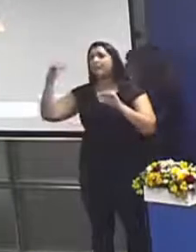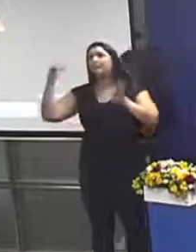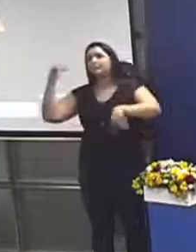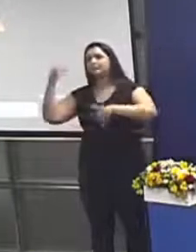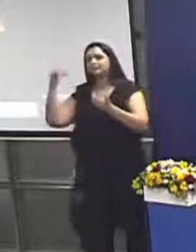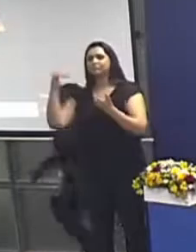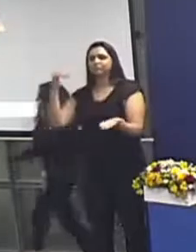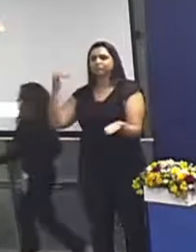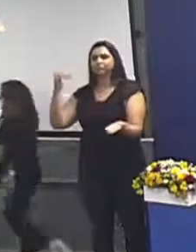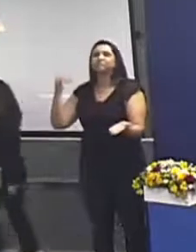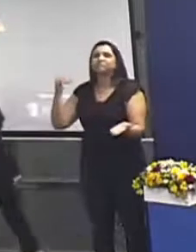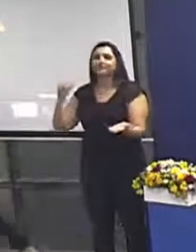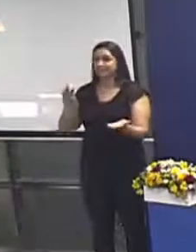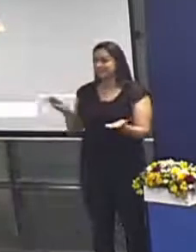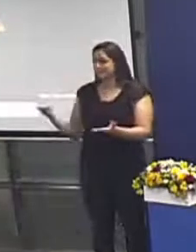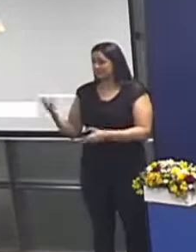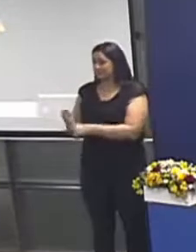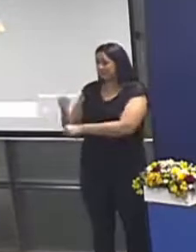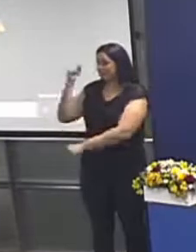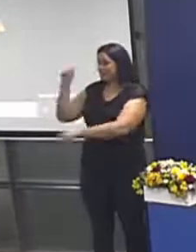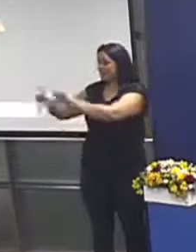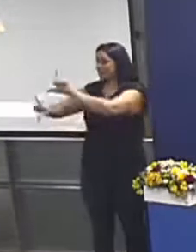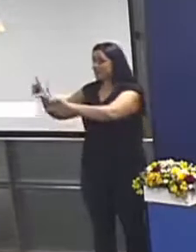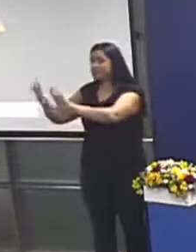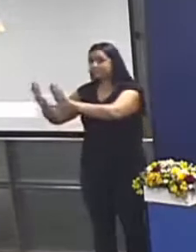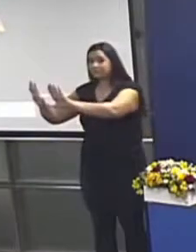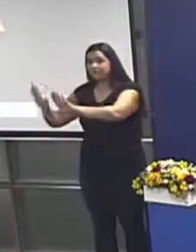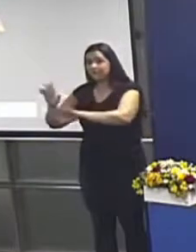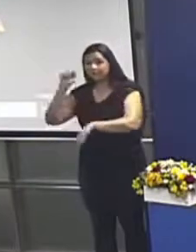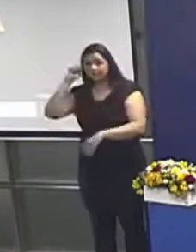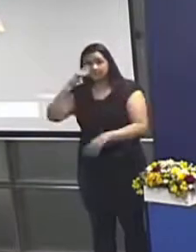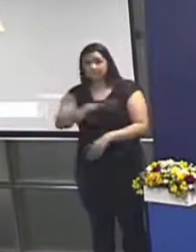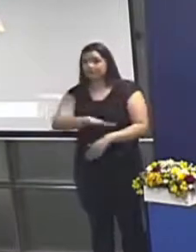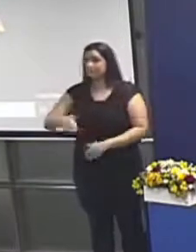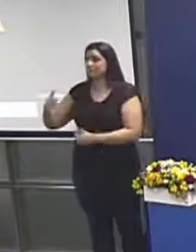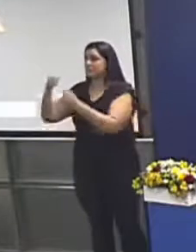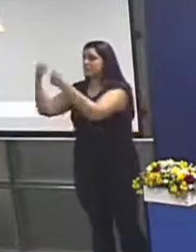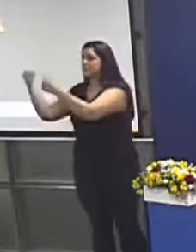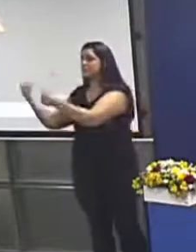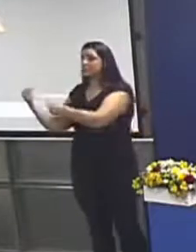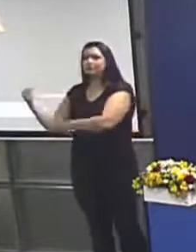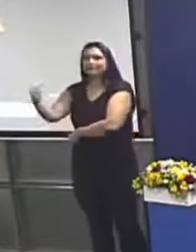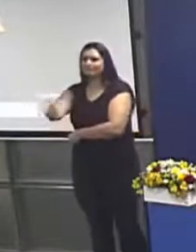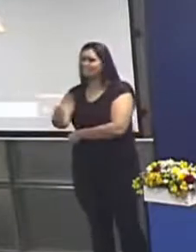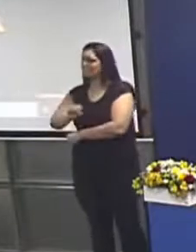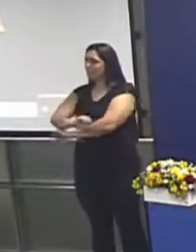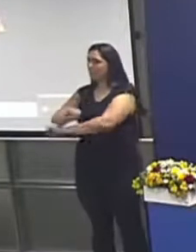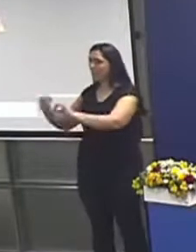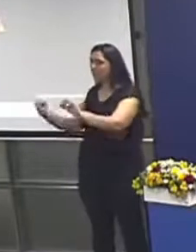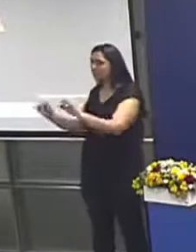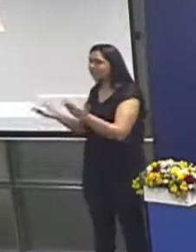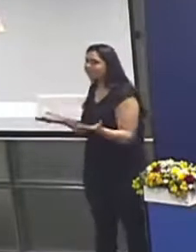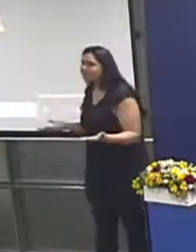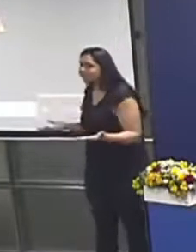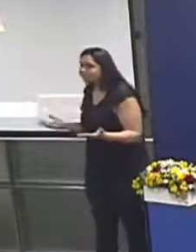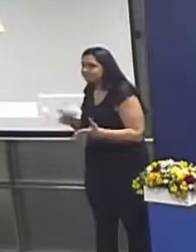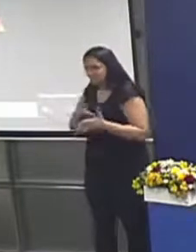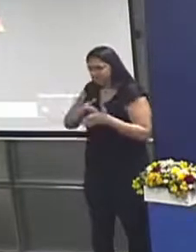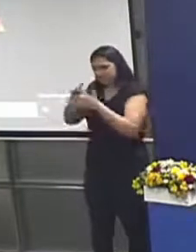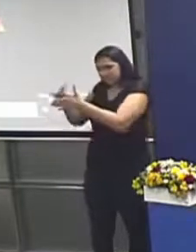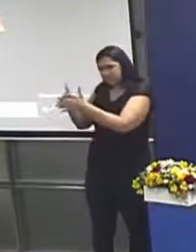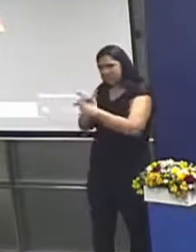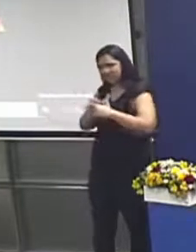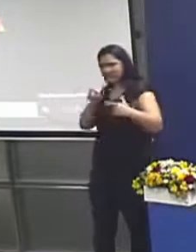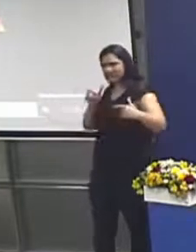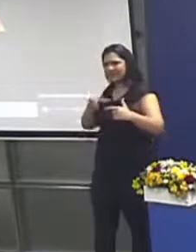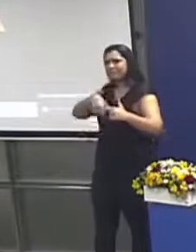Pagam milhões pelo produto na TV, mas não colocam o preto em um cargo de poder. Não pode ser por falta de indicação. Somos